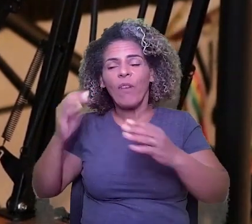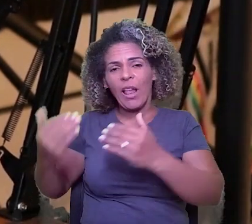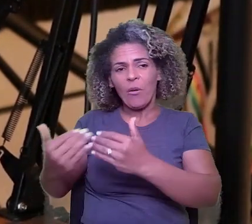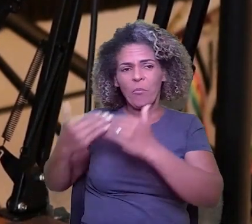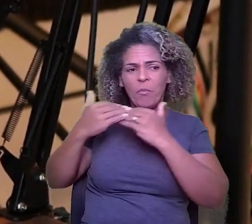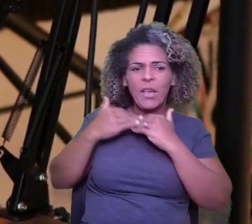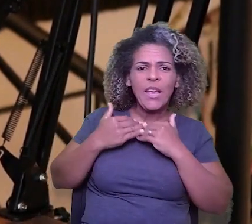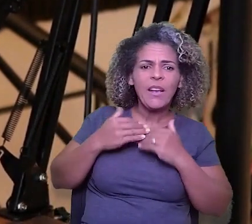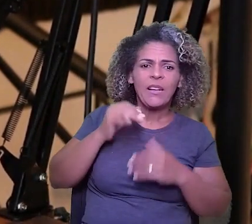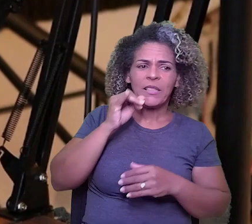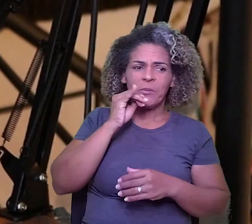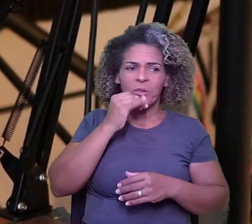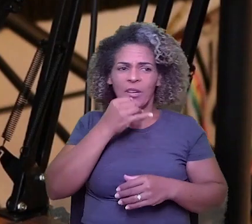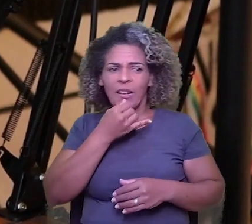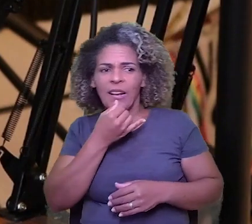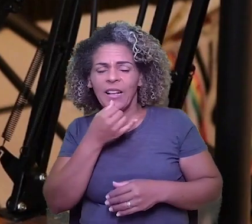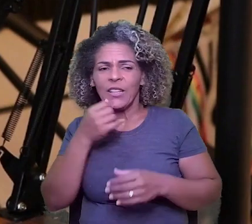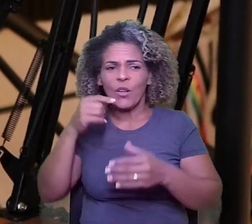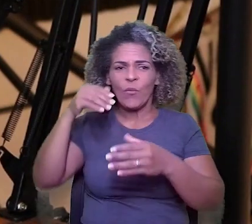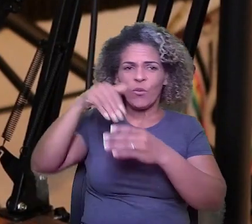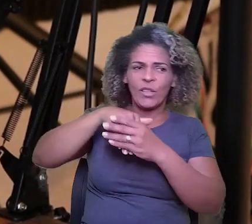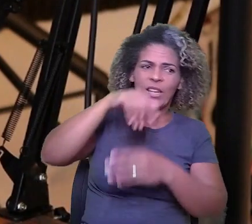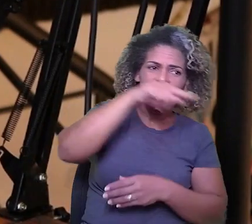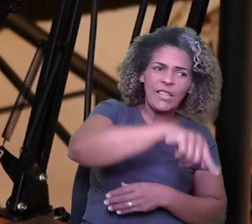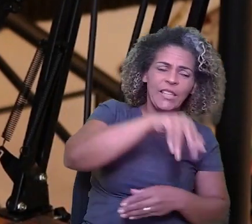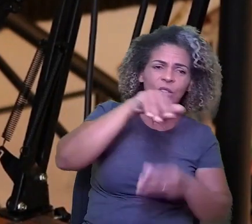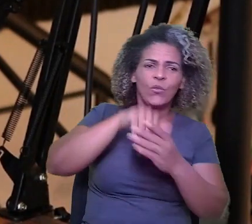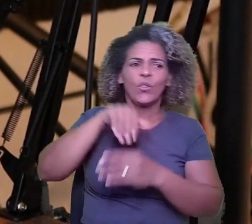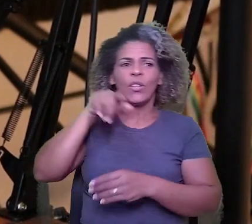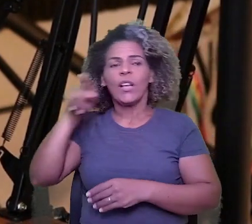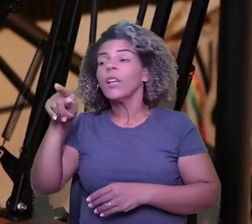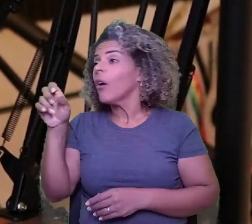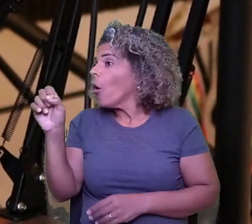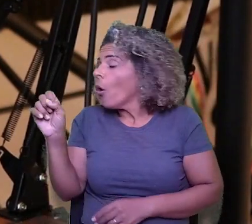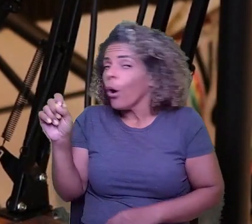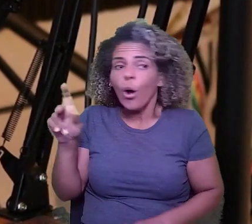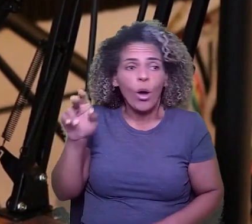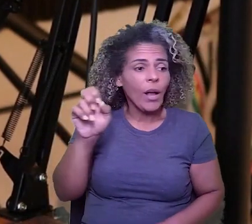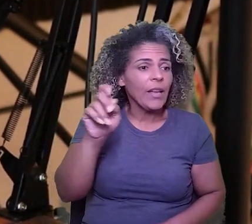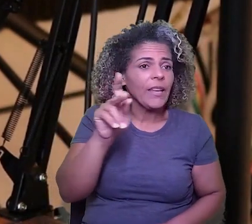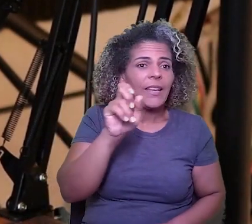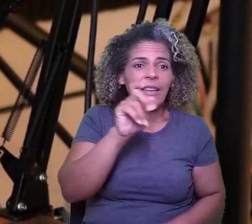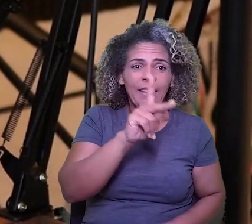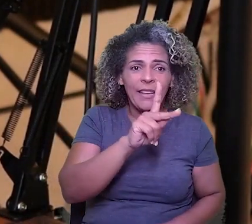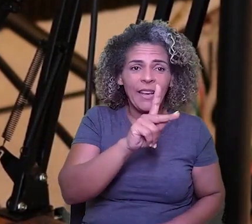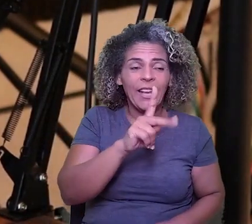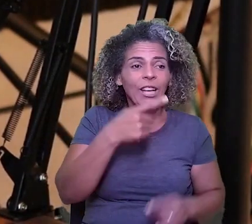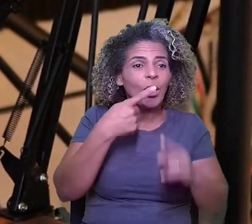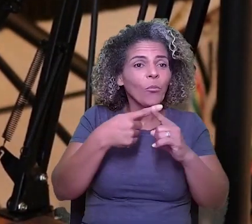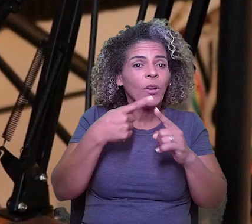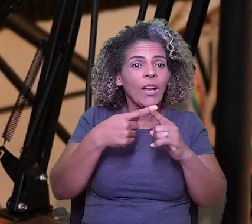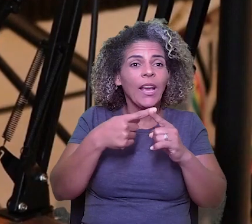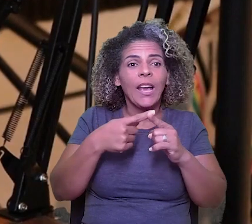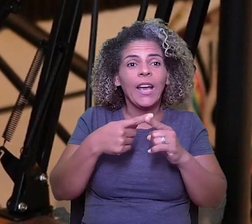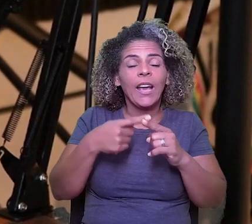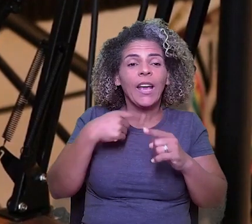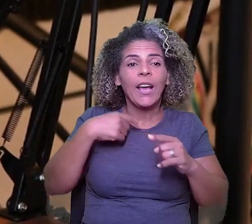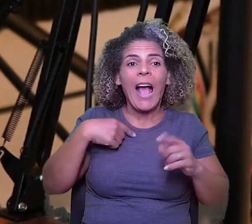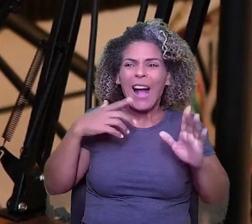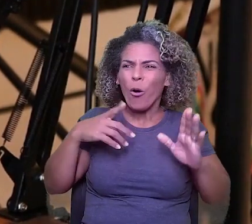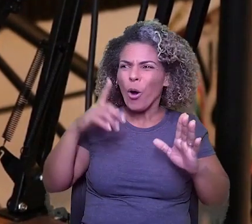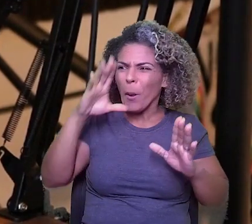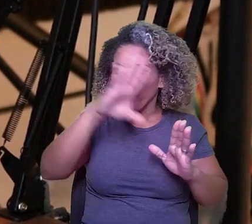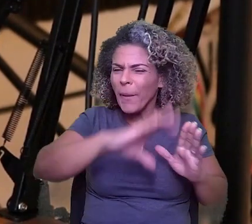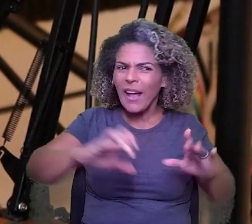com você, você votou nisso, você votou naquilo. Perfeitamente, isso é legítimo. Mas nada te dá o direito, por exemplo, de